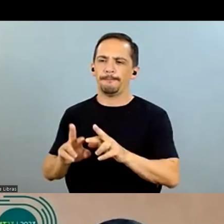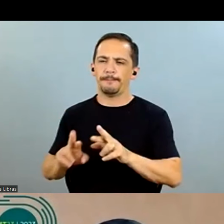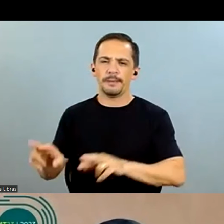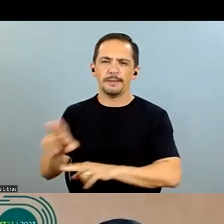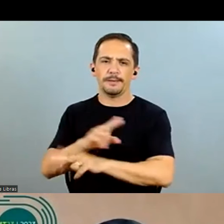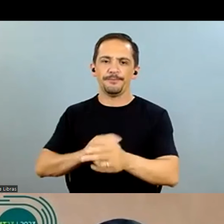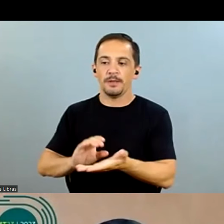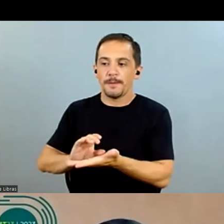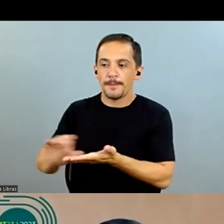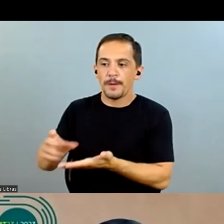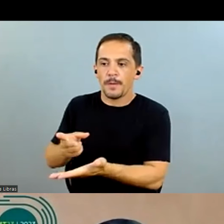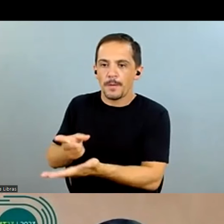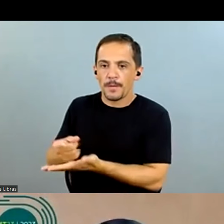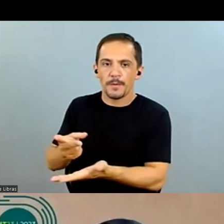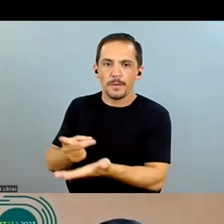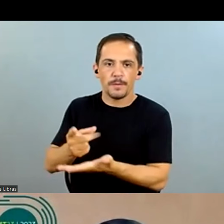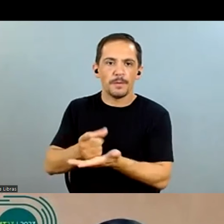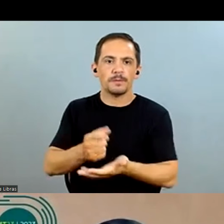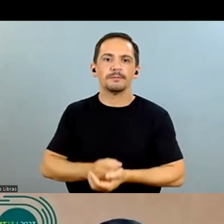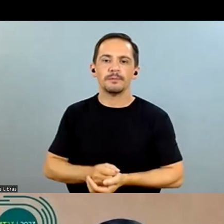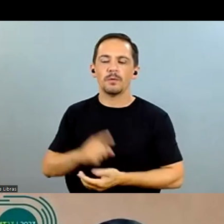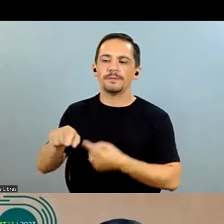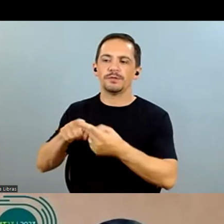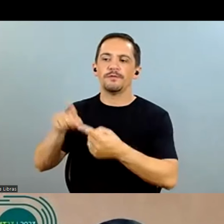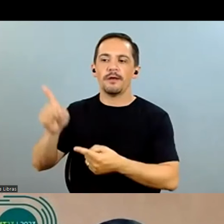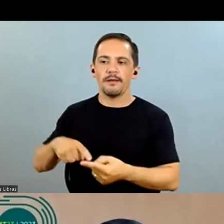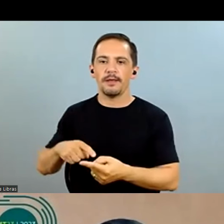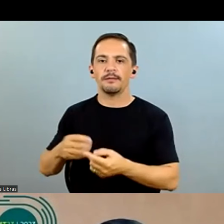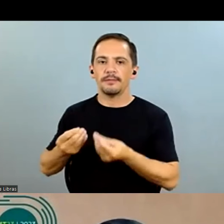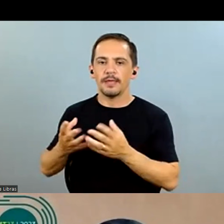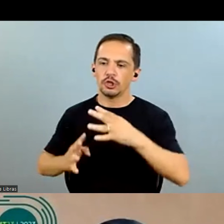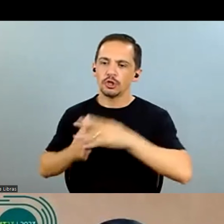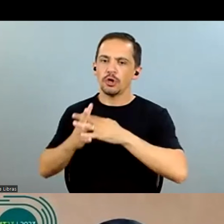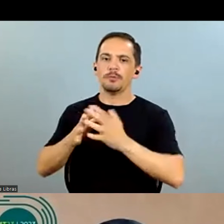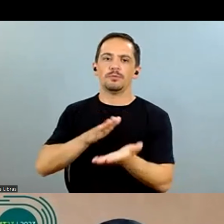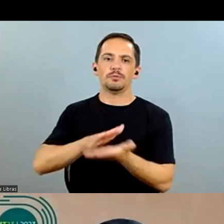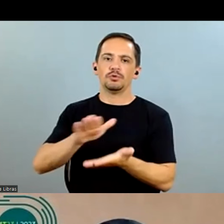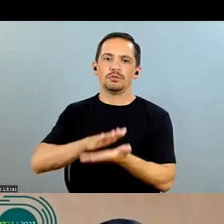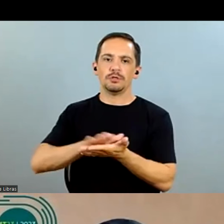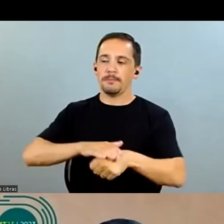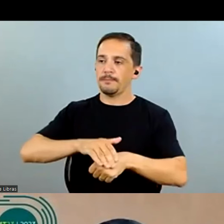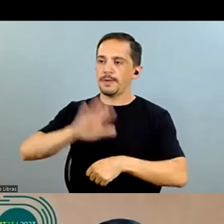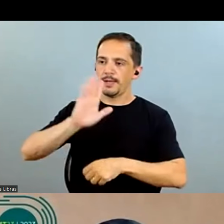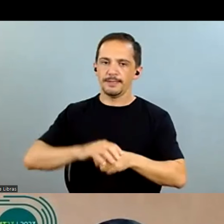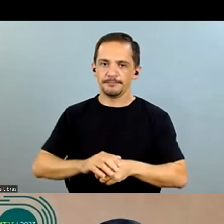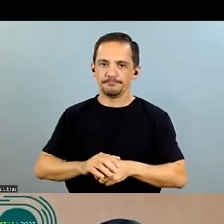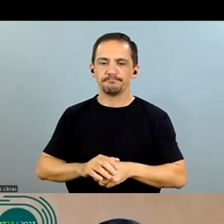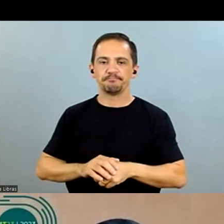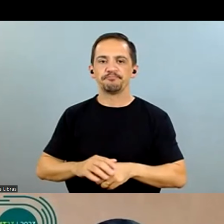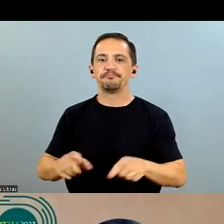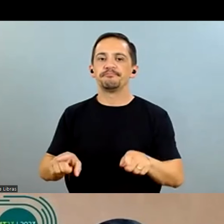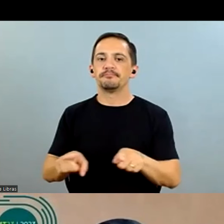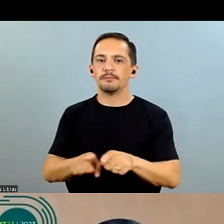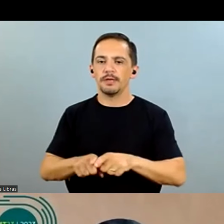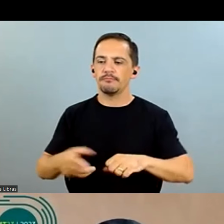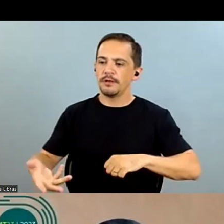que virão Eles têm esse objetivo né Não só de de de ganho de capacidade mas uma capacidade colocada com uma eficiência de